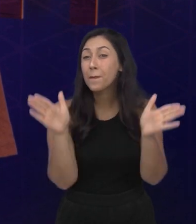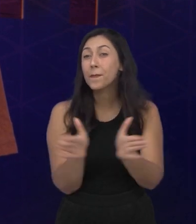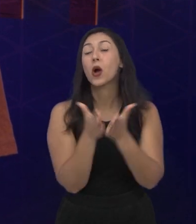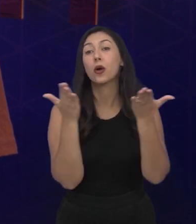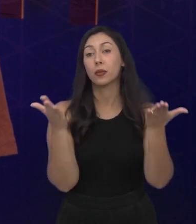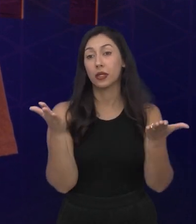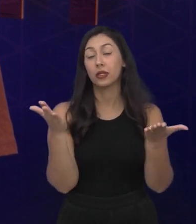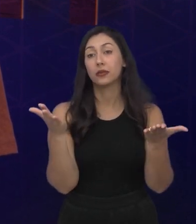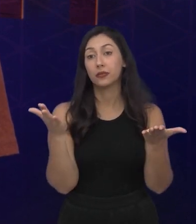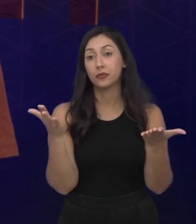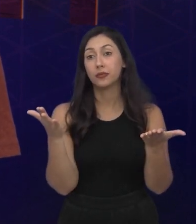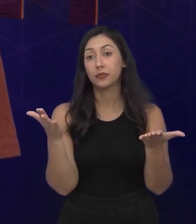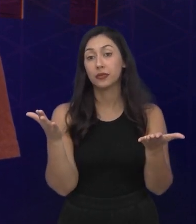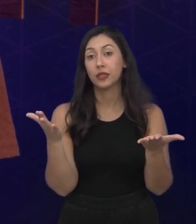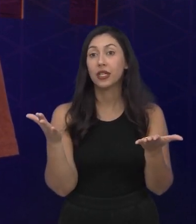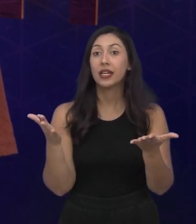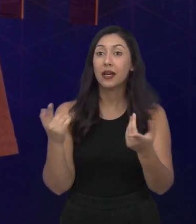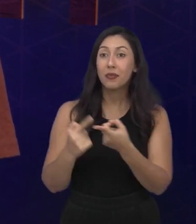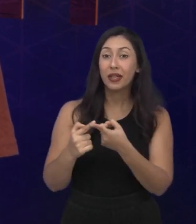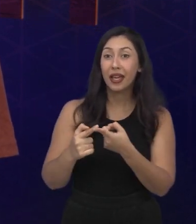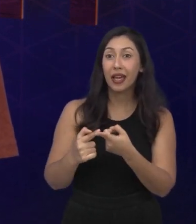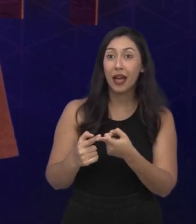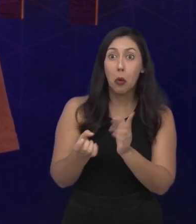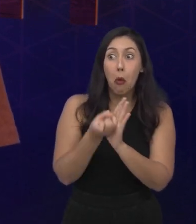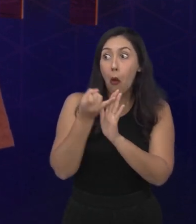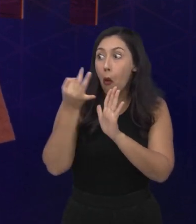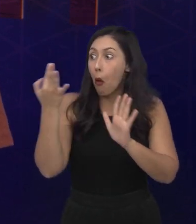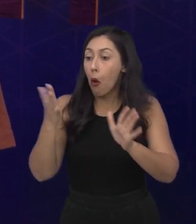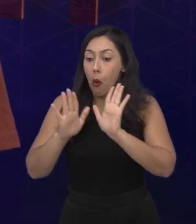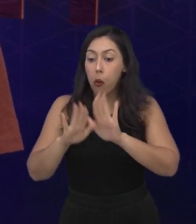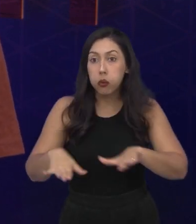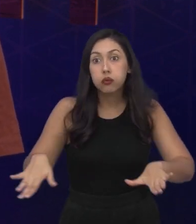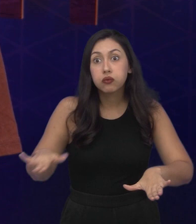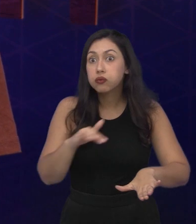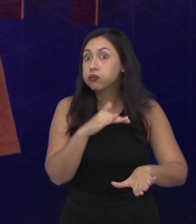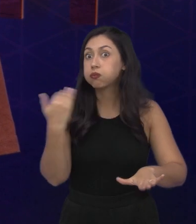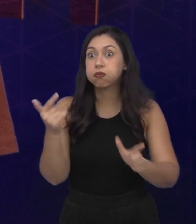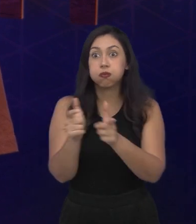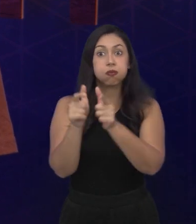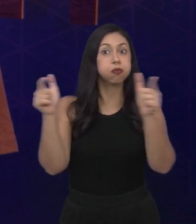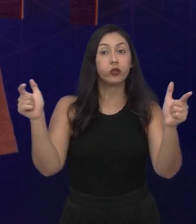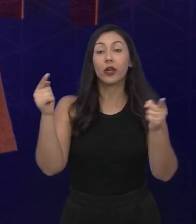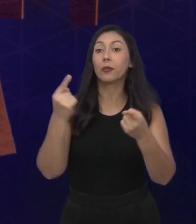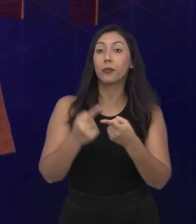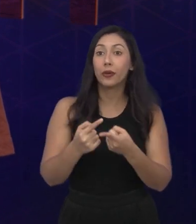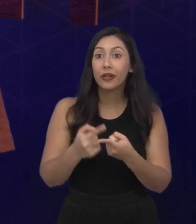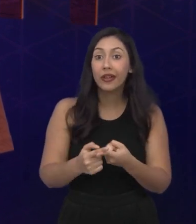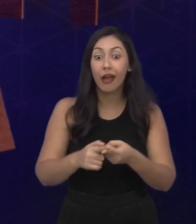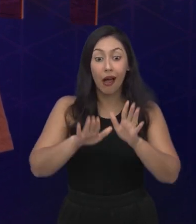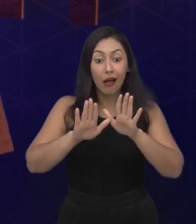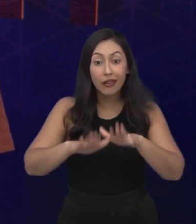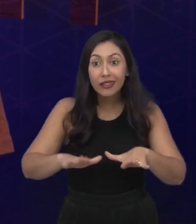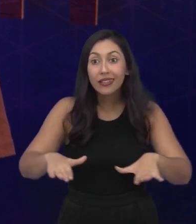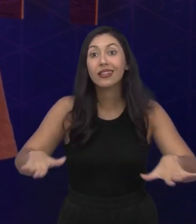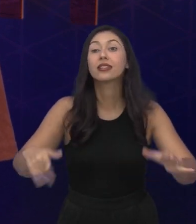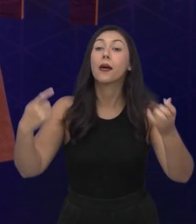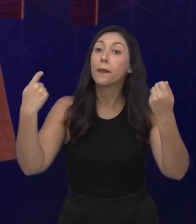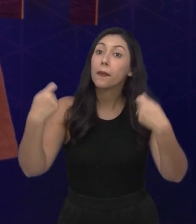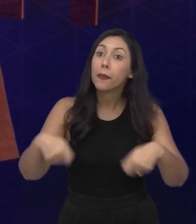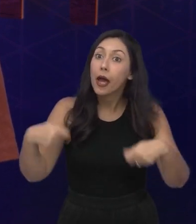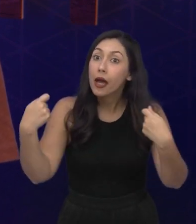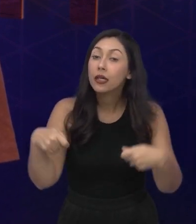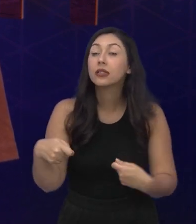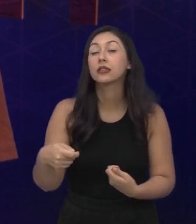fome. A mortalidade infantil é muito alta, porque realmente a criança ela precisa